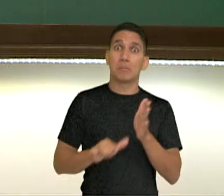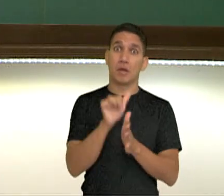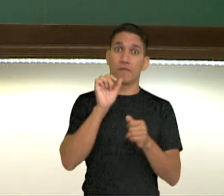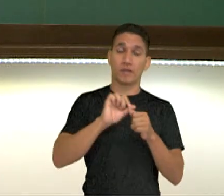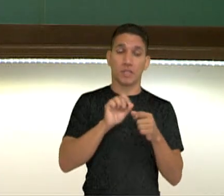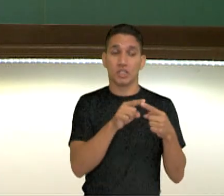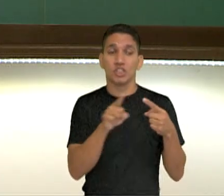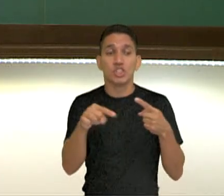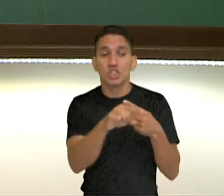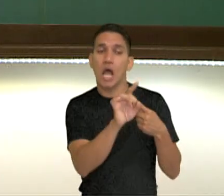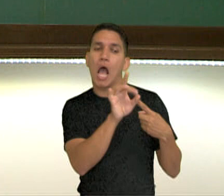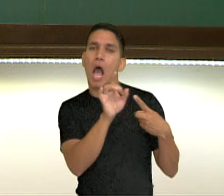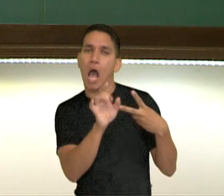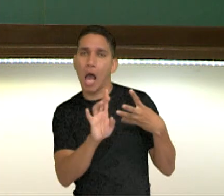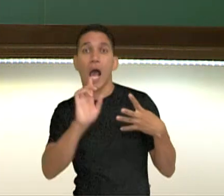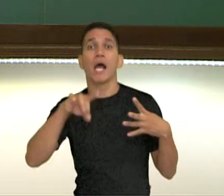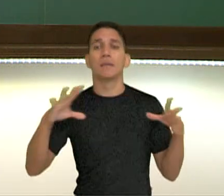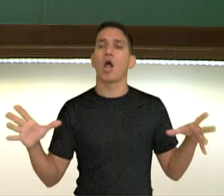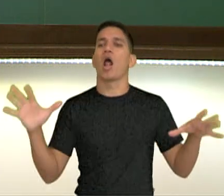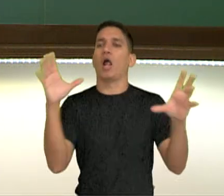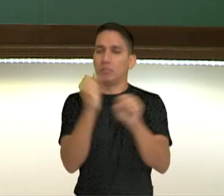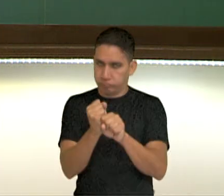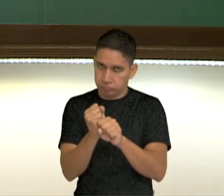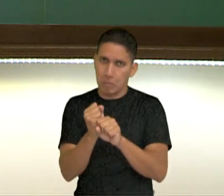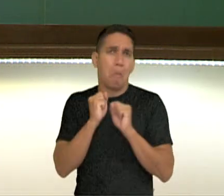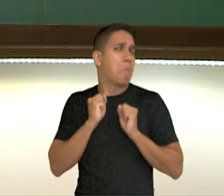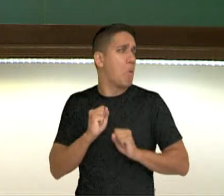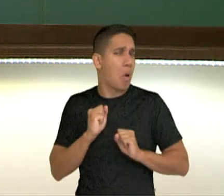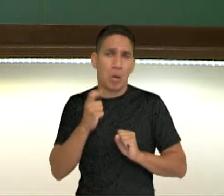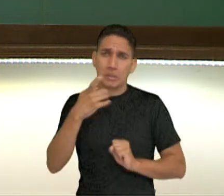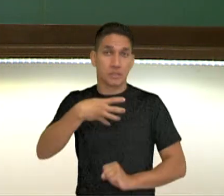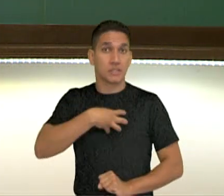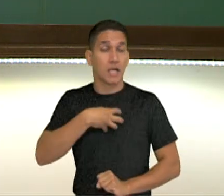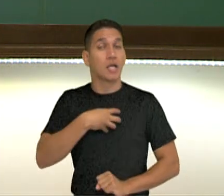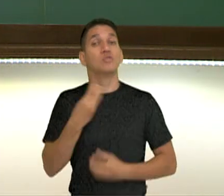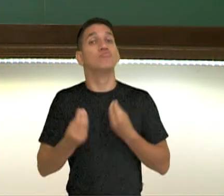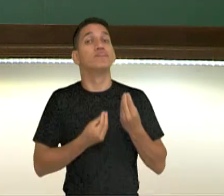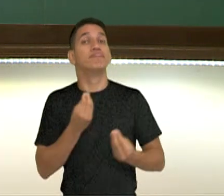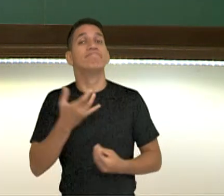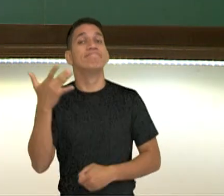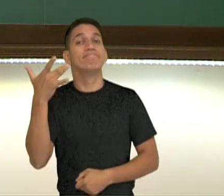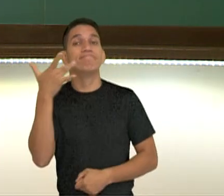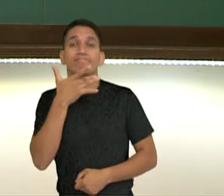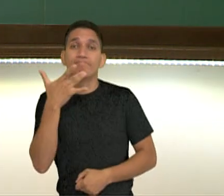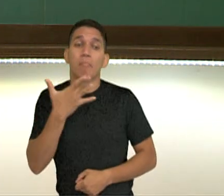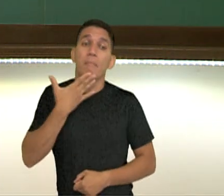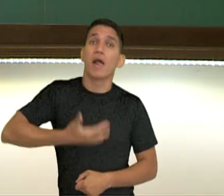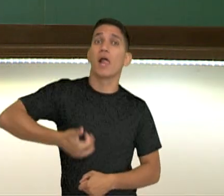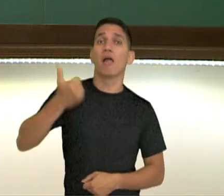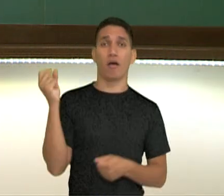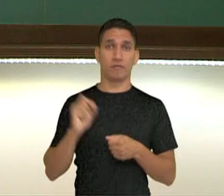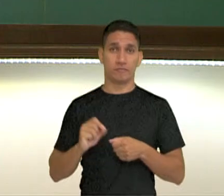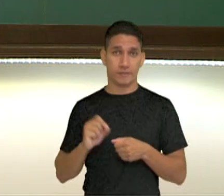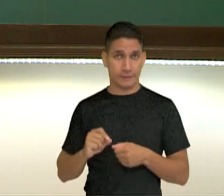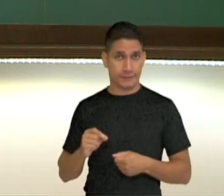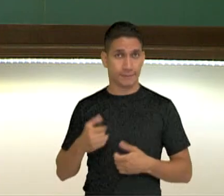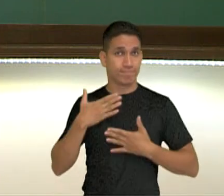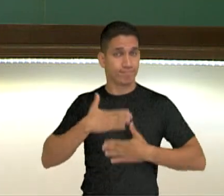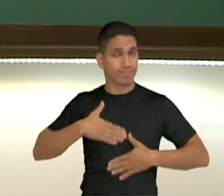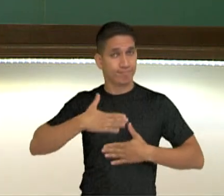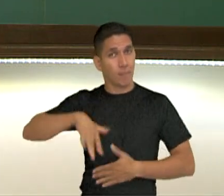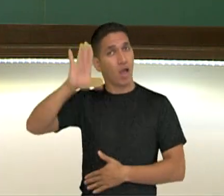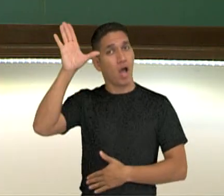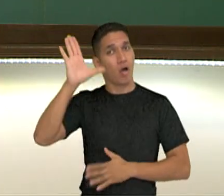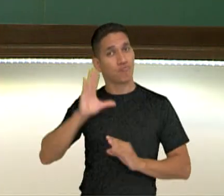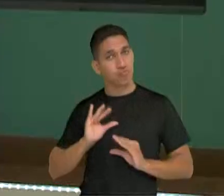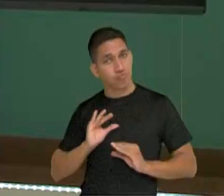um deles e depois colocar no somatório da fórmula. Você vê aquilo que mais você se adequa e aquilo que se sente mais seguro.